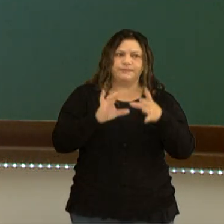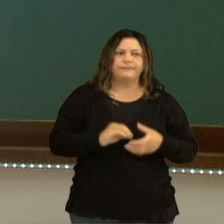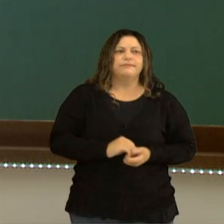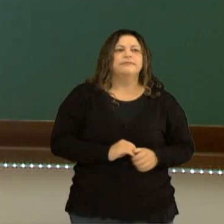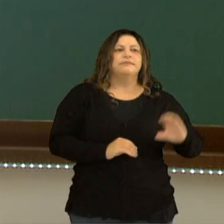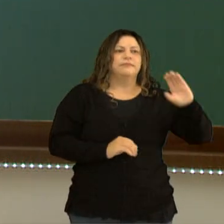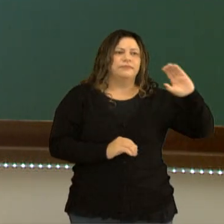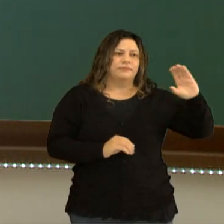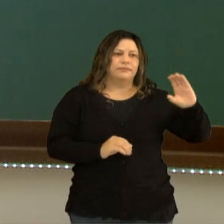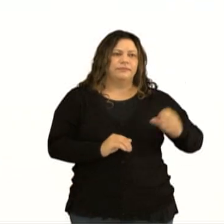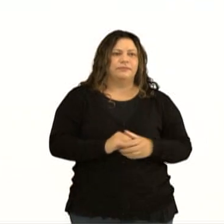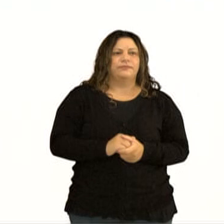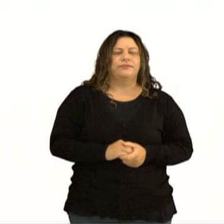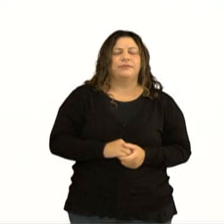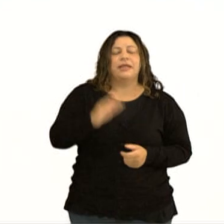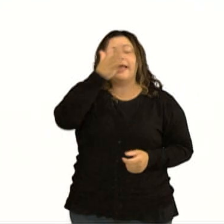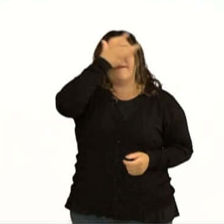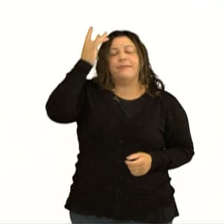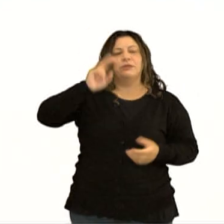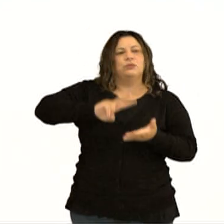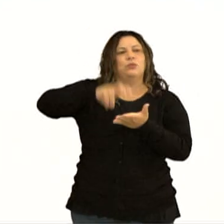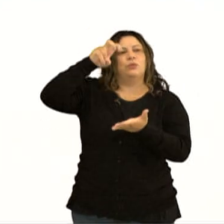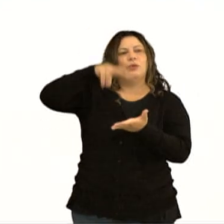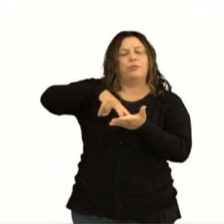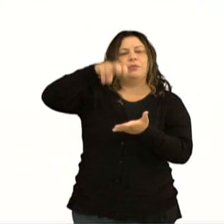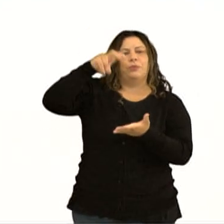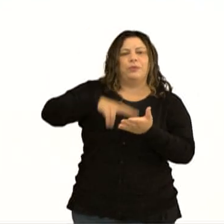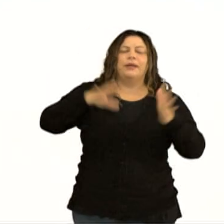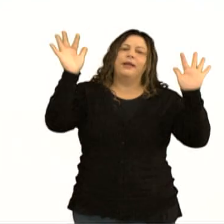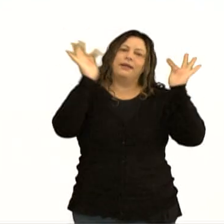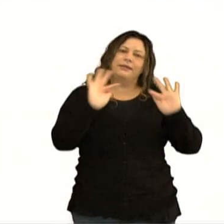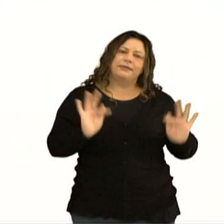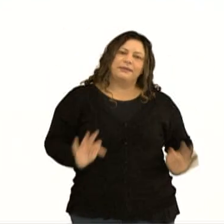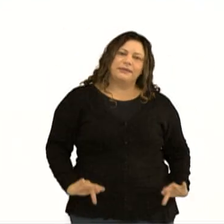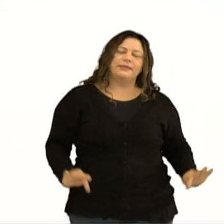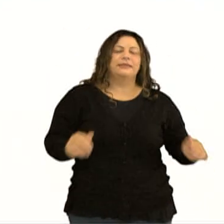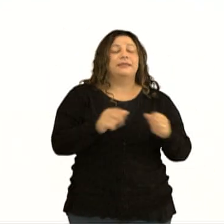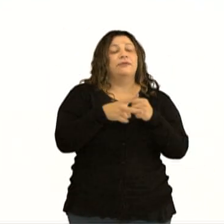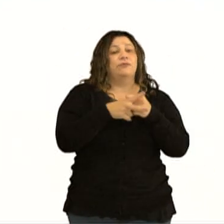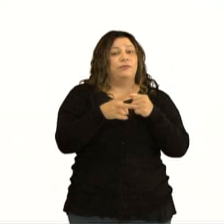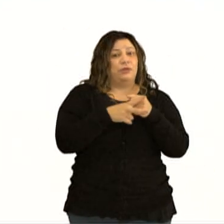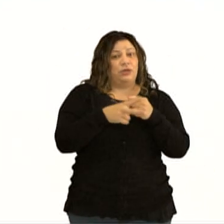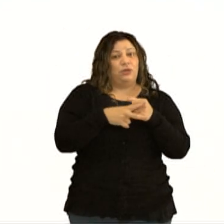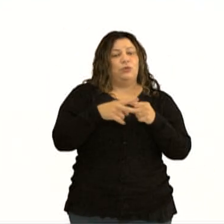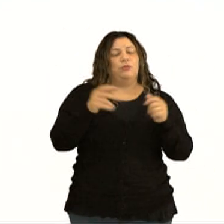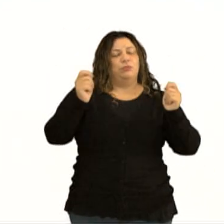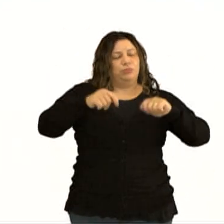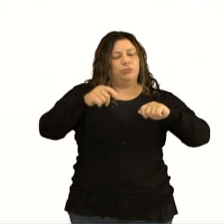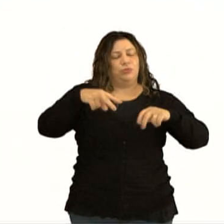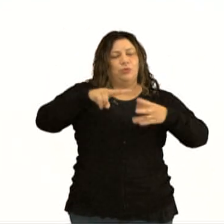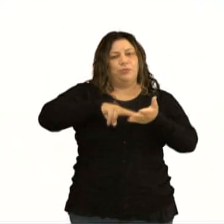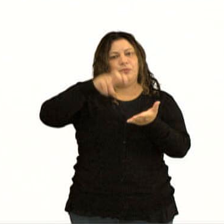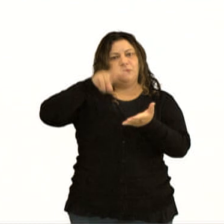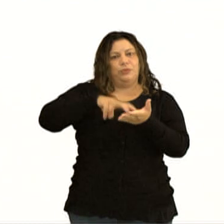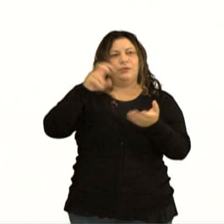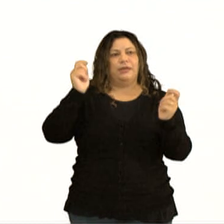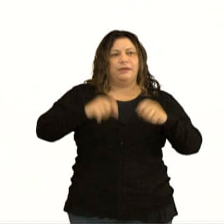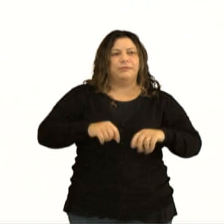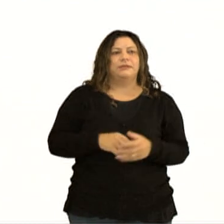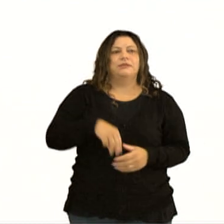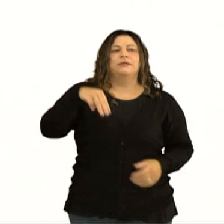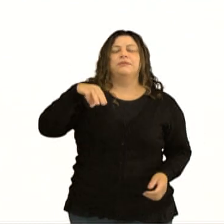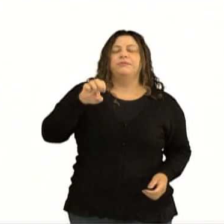Letra C, pessoas, pular e alegria. O verbo pular você pode conjugar. E faça uma frase que